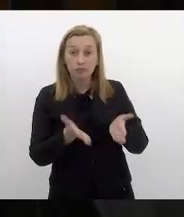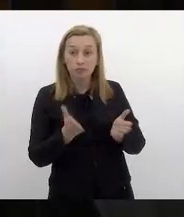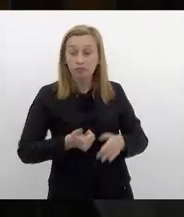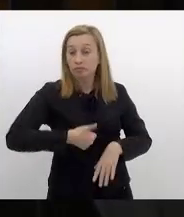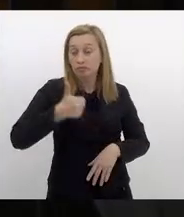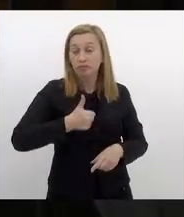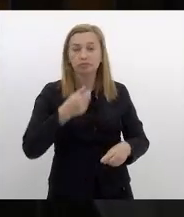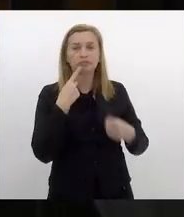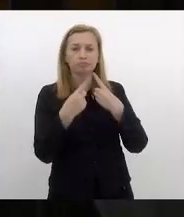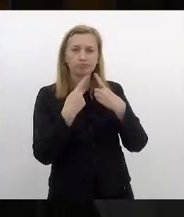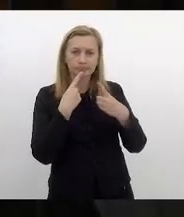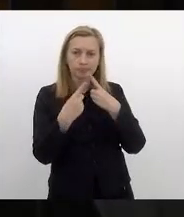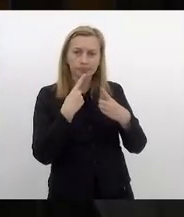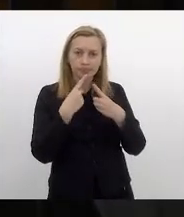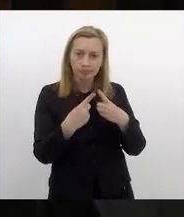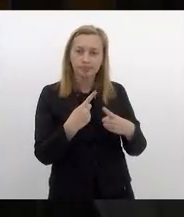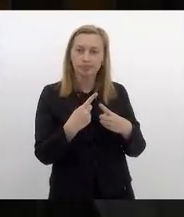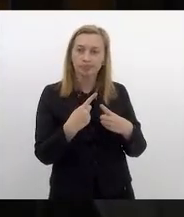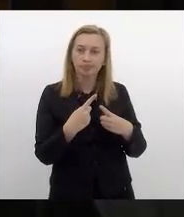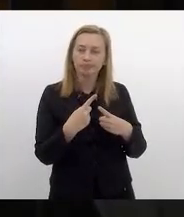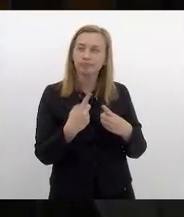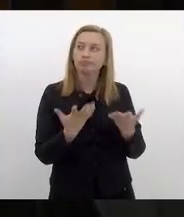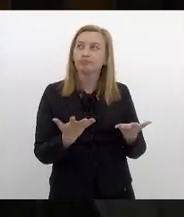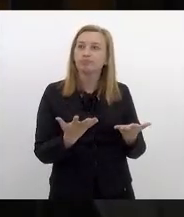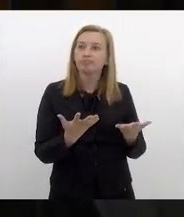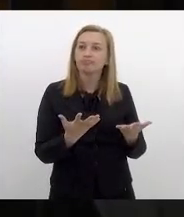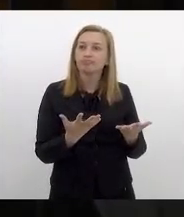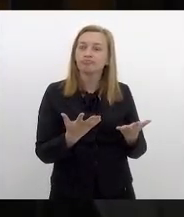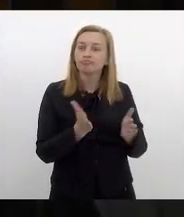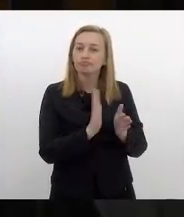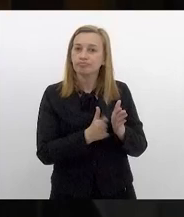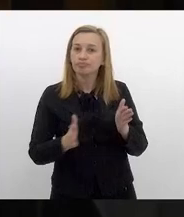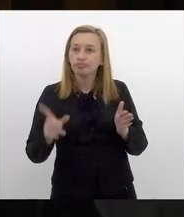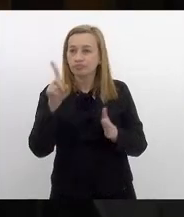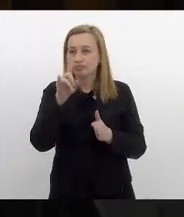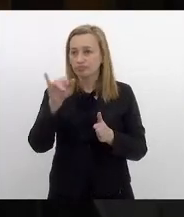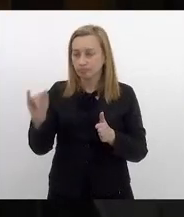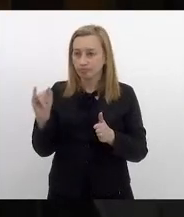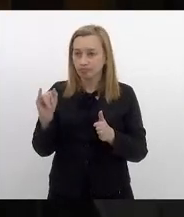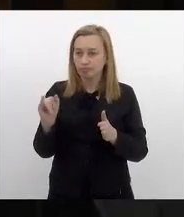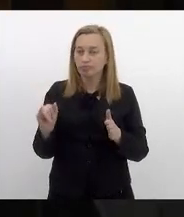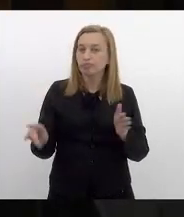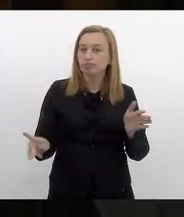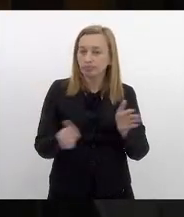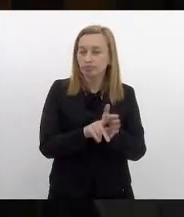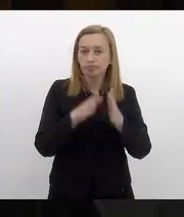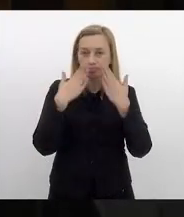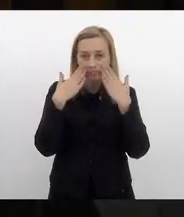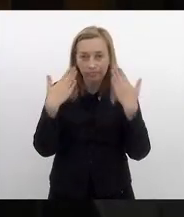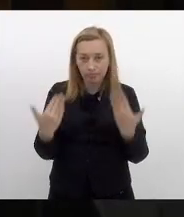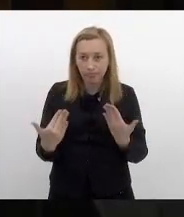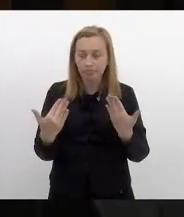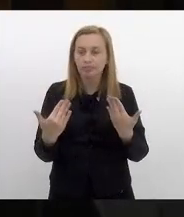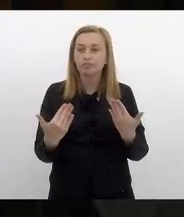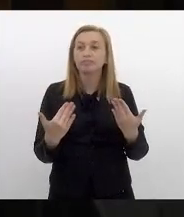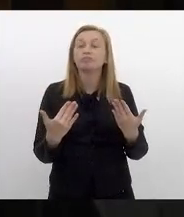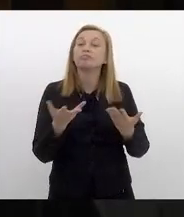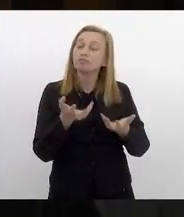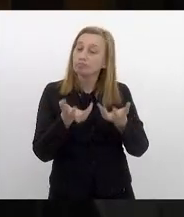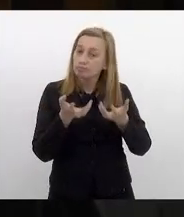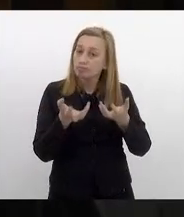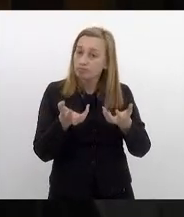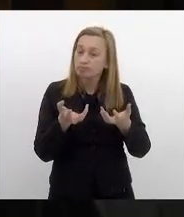primeira discussão durante a ordem do dia em que os projetos foram apresentados. E eu